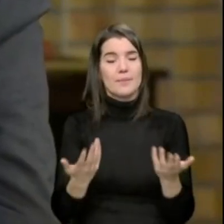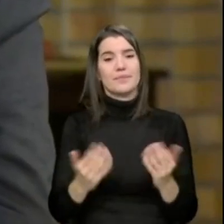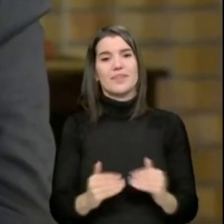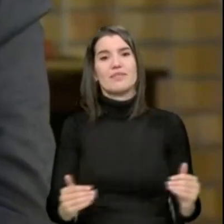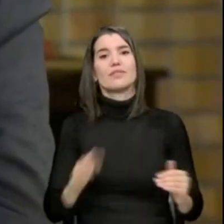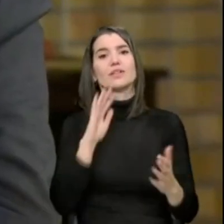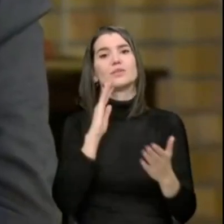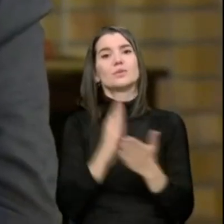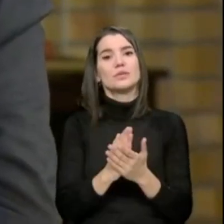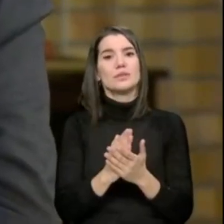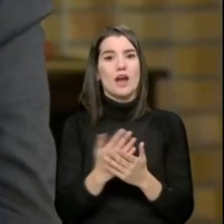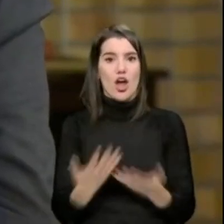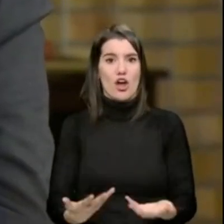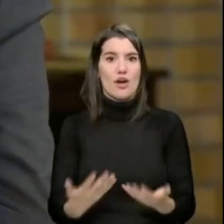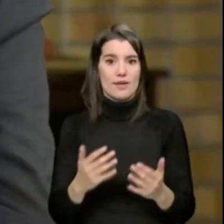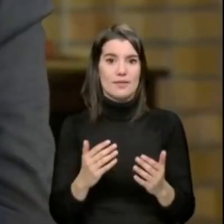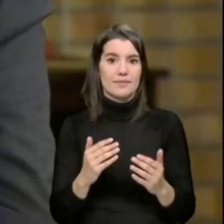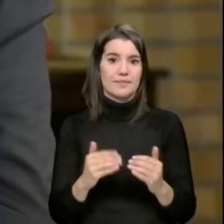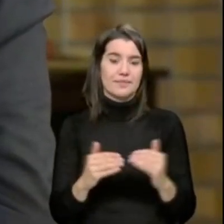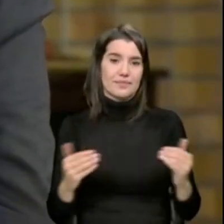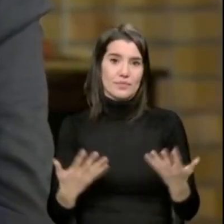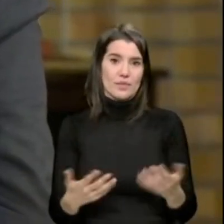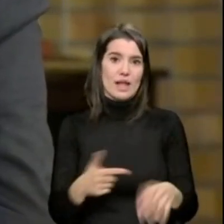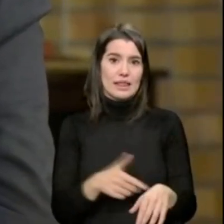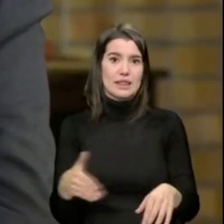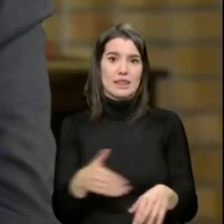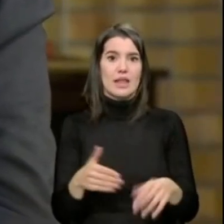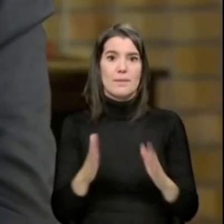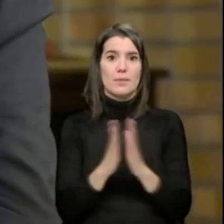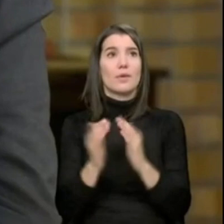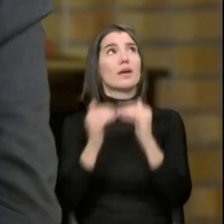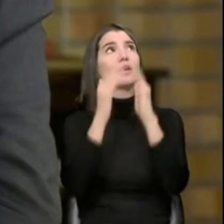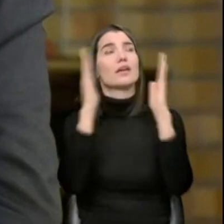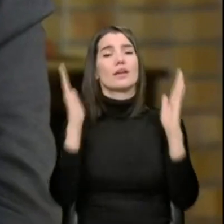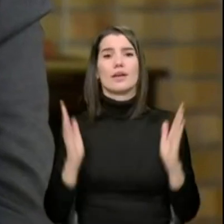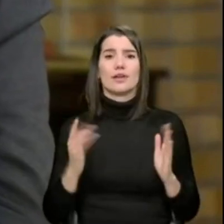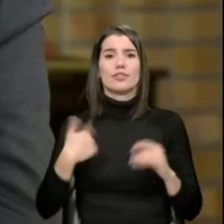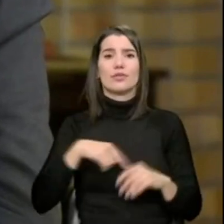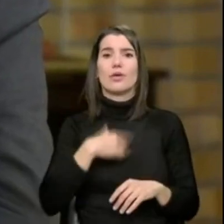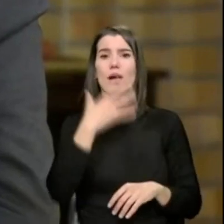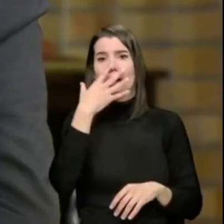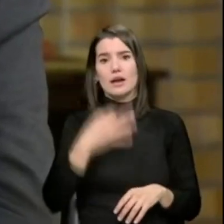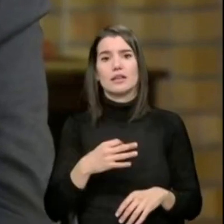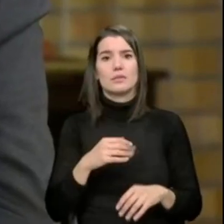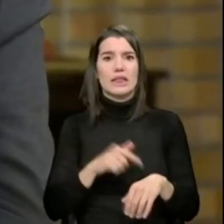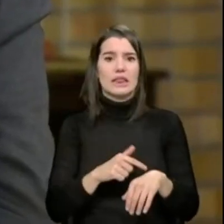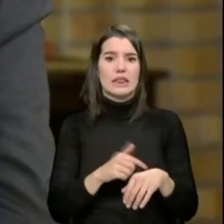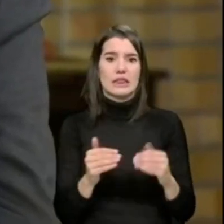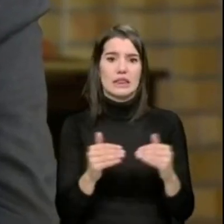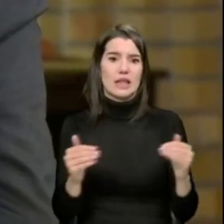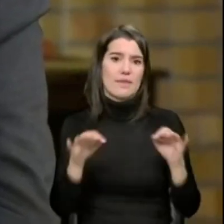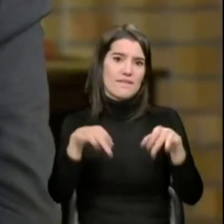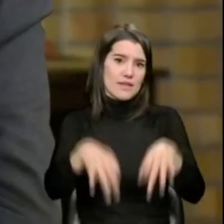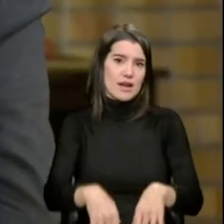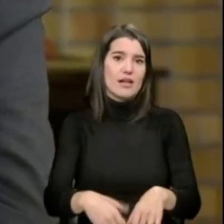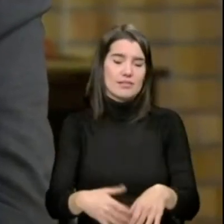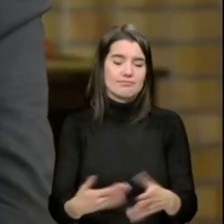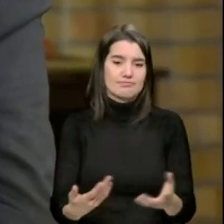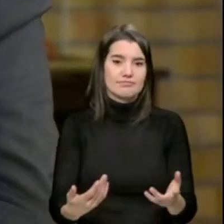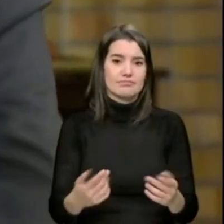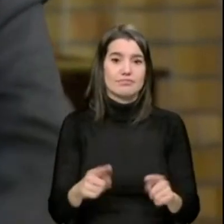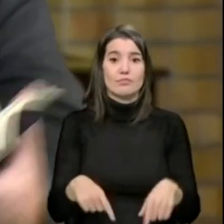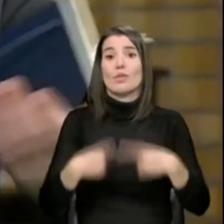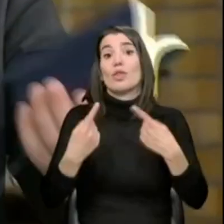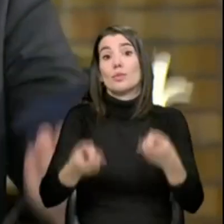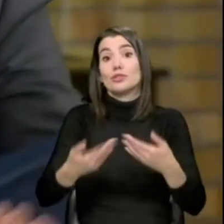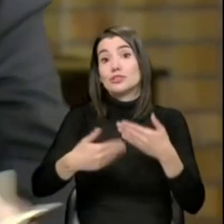da história em que vivemos, a história, o tempo da Igreja, em que acreditamos que seja já o tempo finais da história. Depois disto